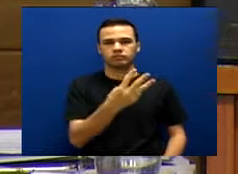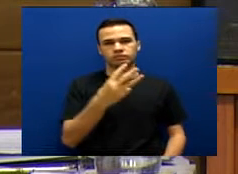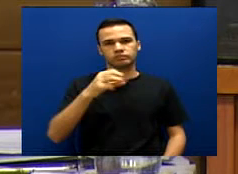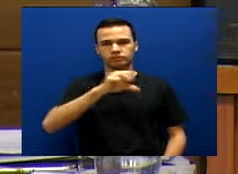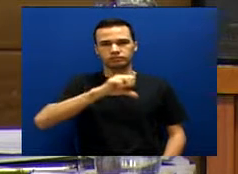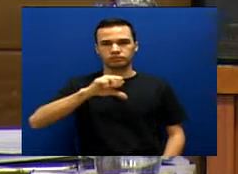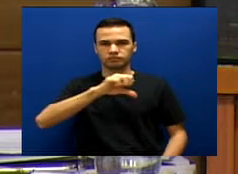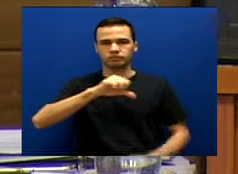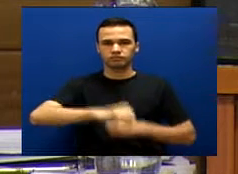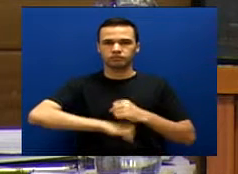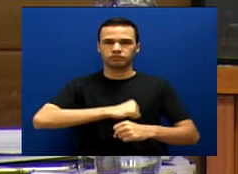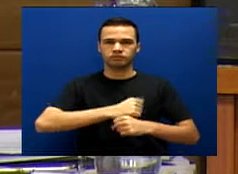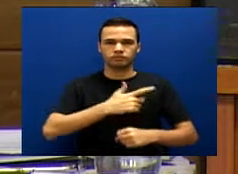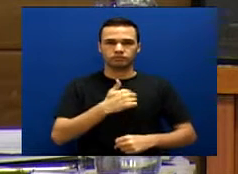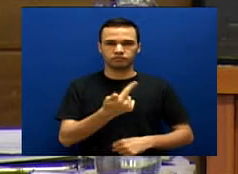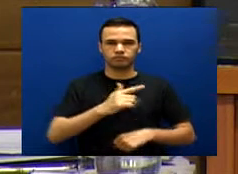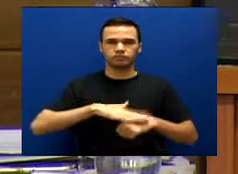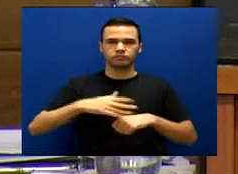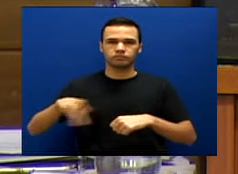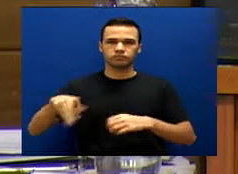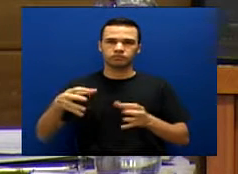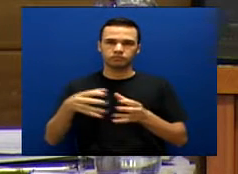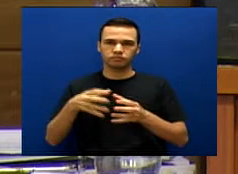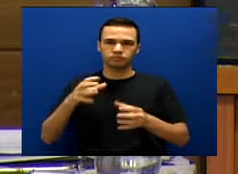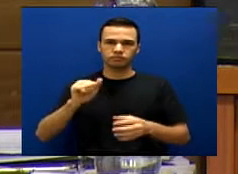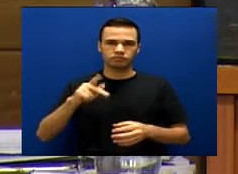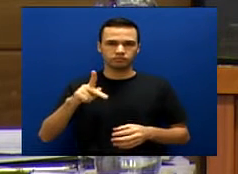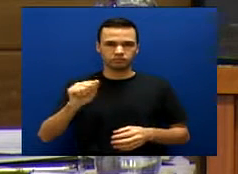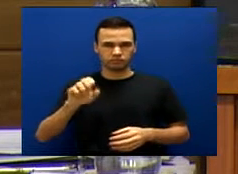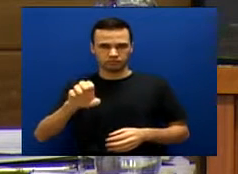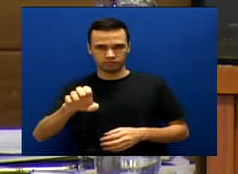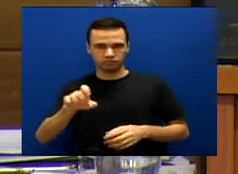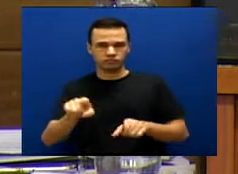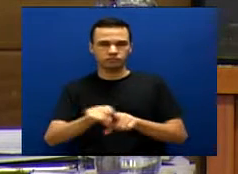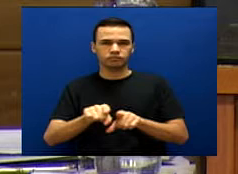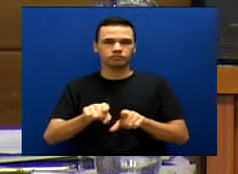3.399, de 2017, ofícios das entidades APAI,